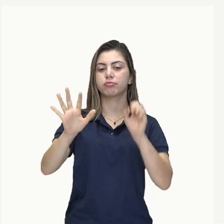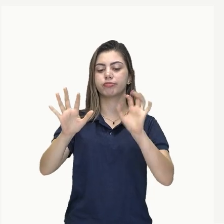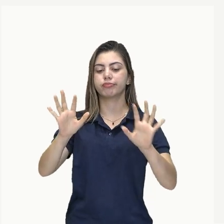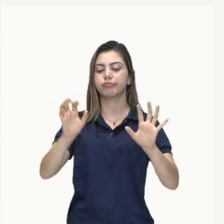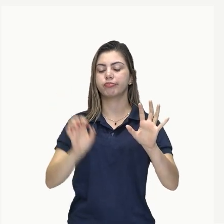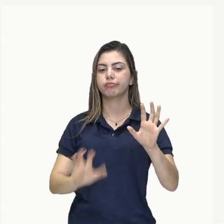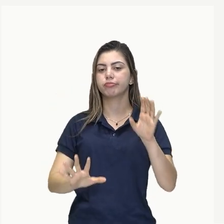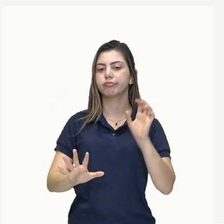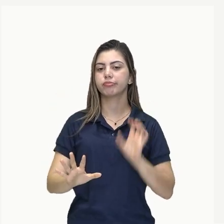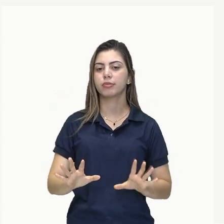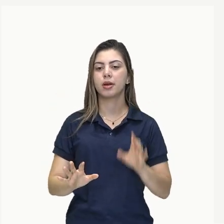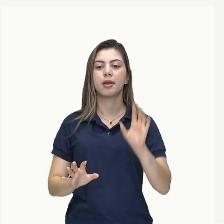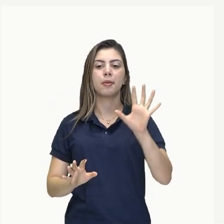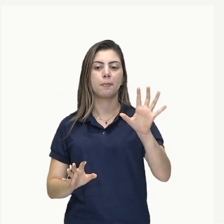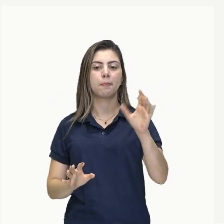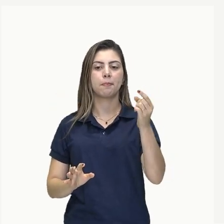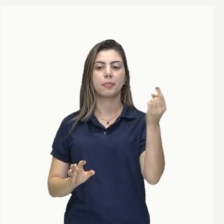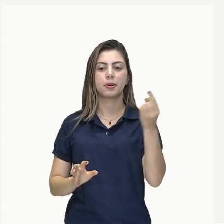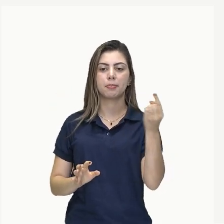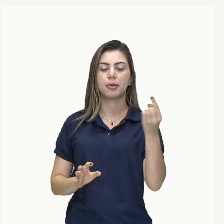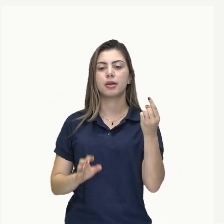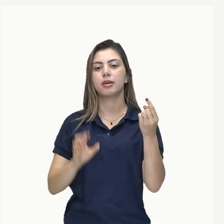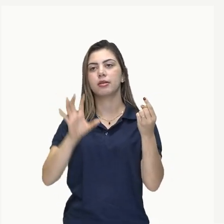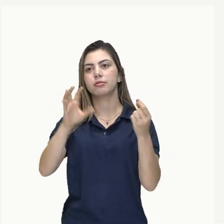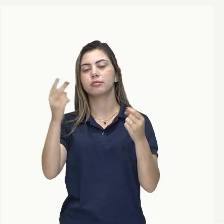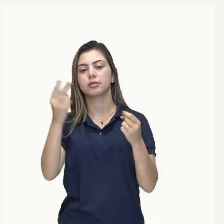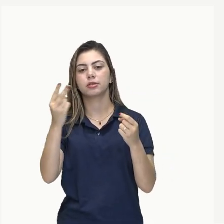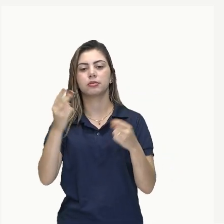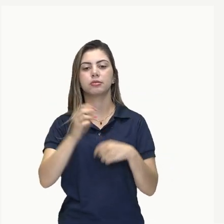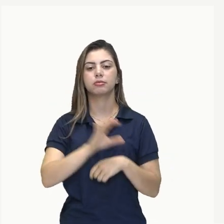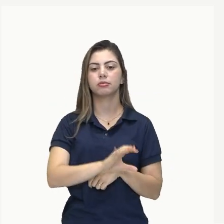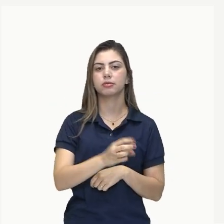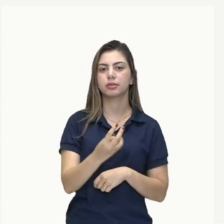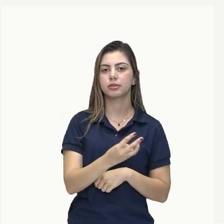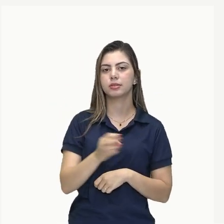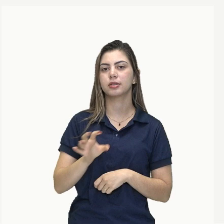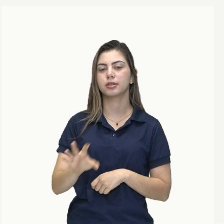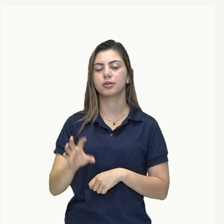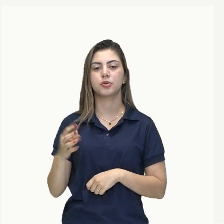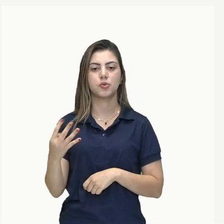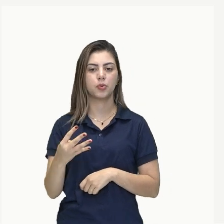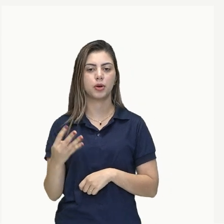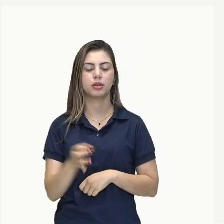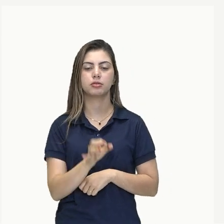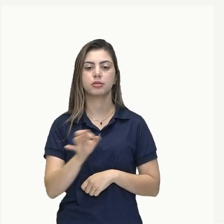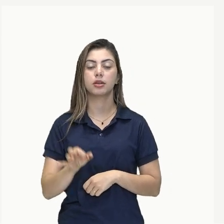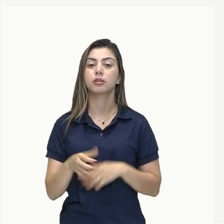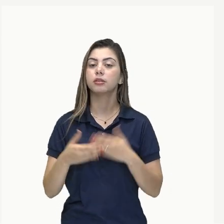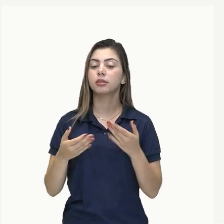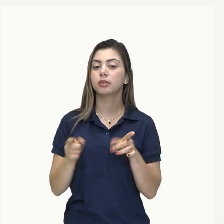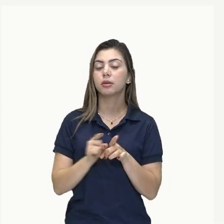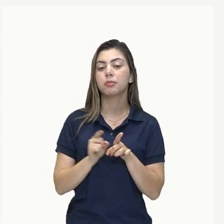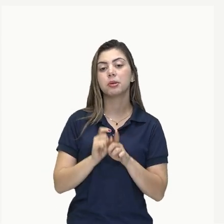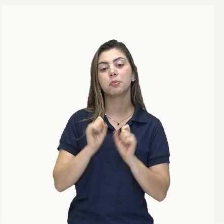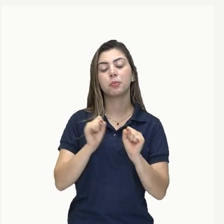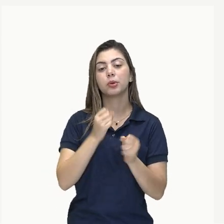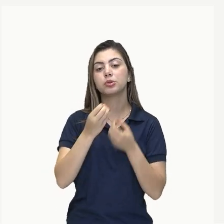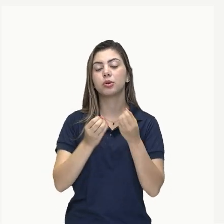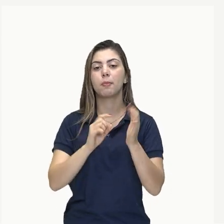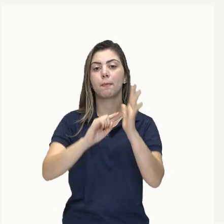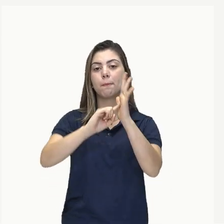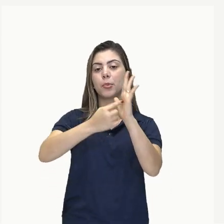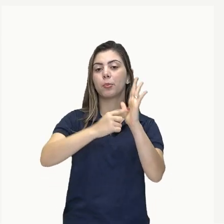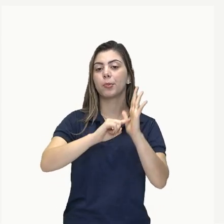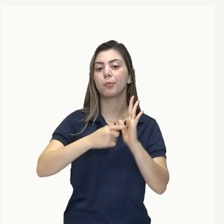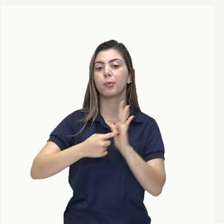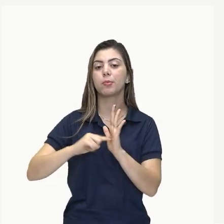primeiro, no segundo, no terceiro ou então no quarto quadrante. E nós temos situações em que os pontos